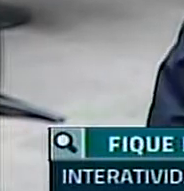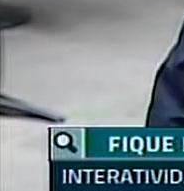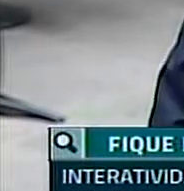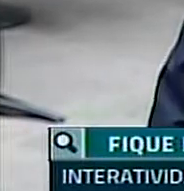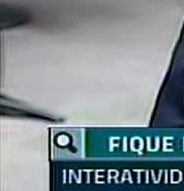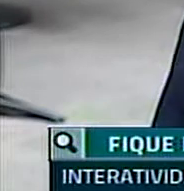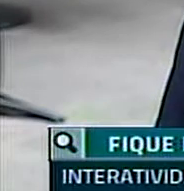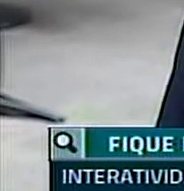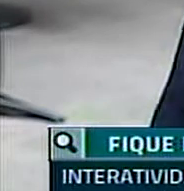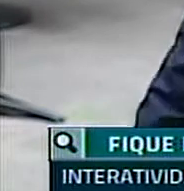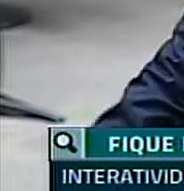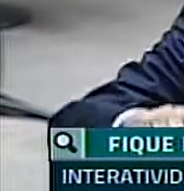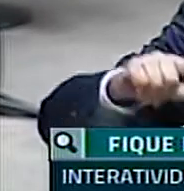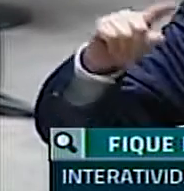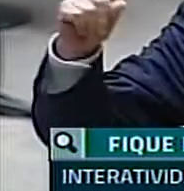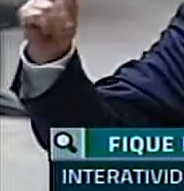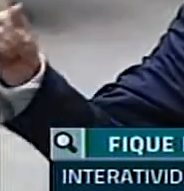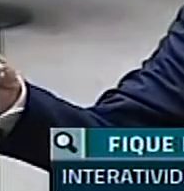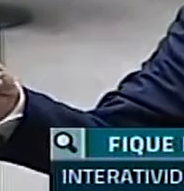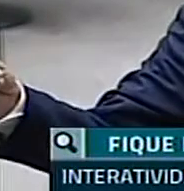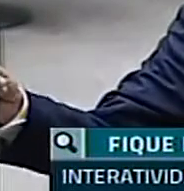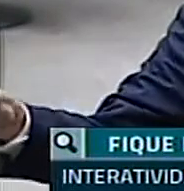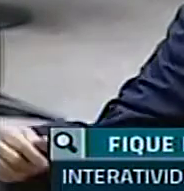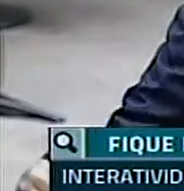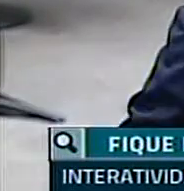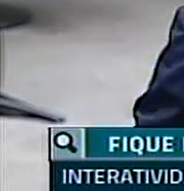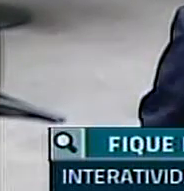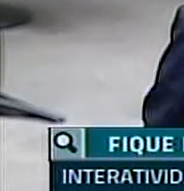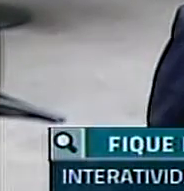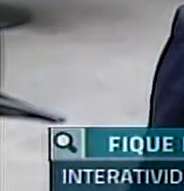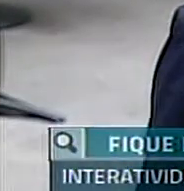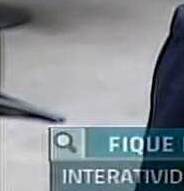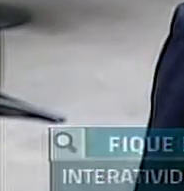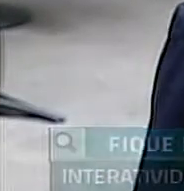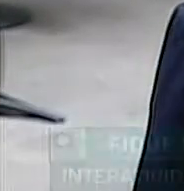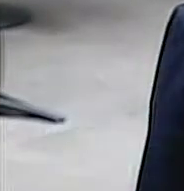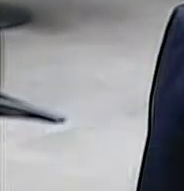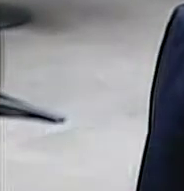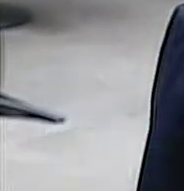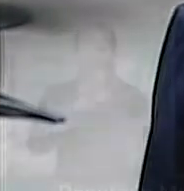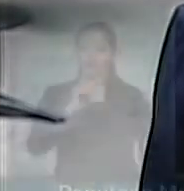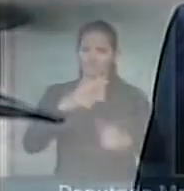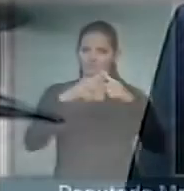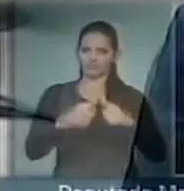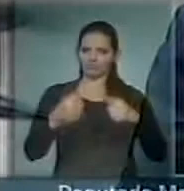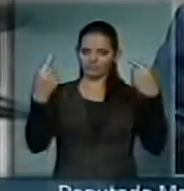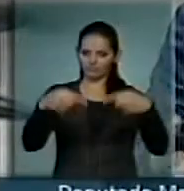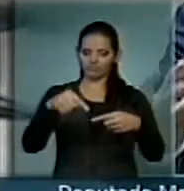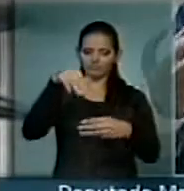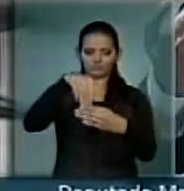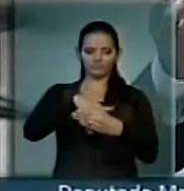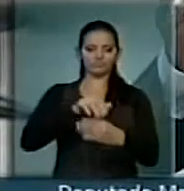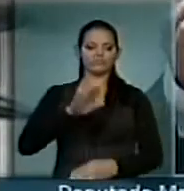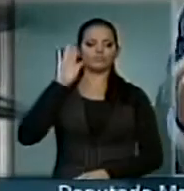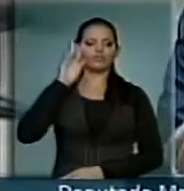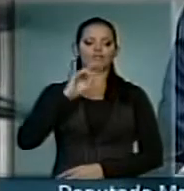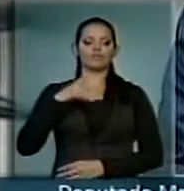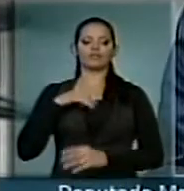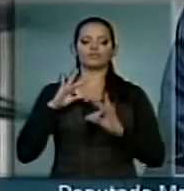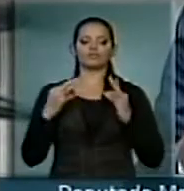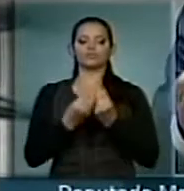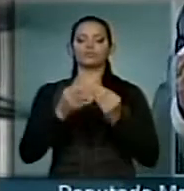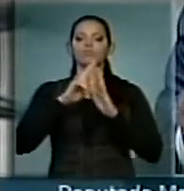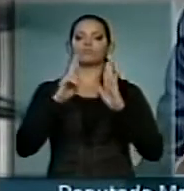estarão favorecidas com essa modificação, mas aqueles que em 2014 disputarão o mandato eletivo estarão sobre a